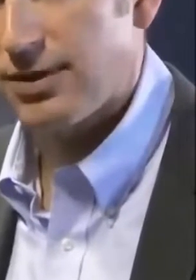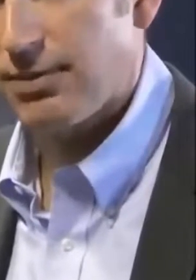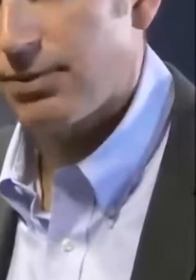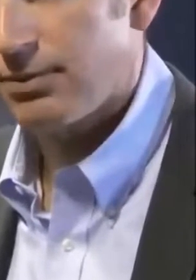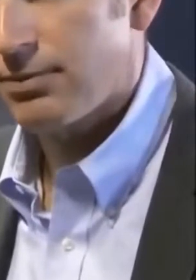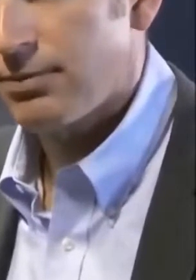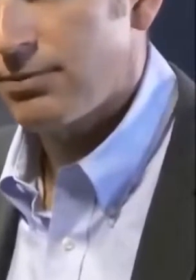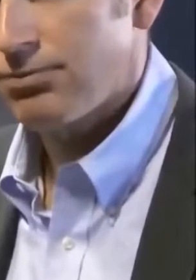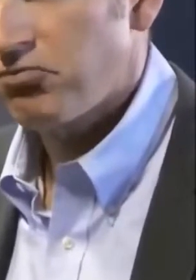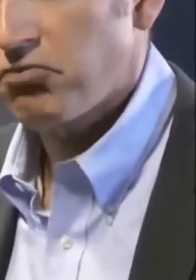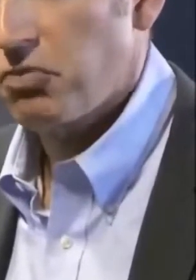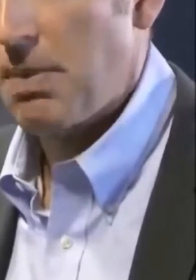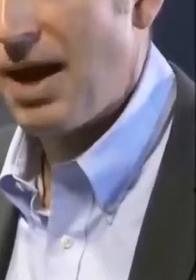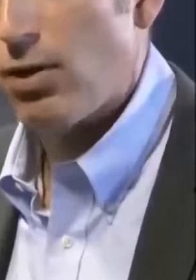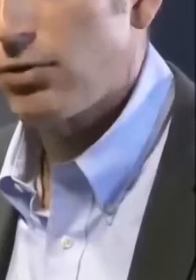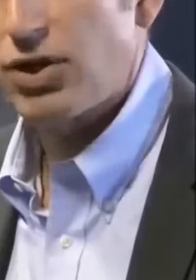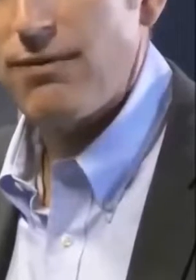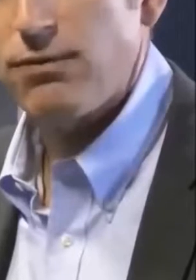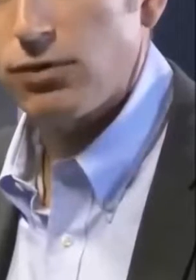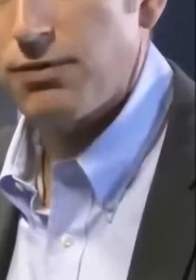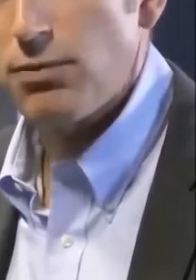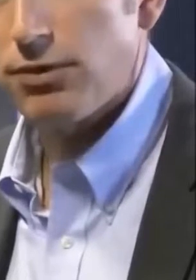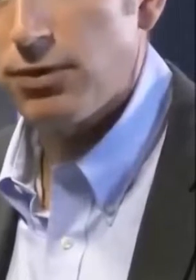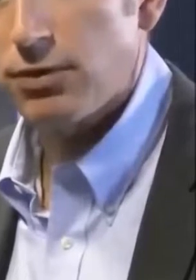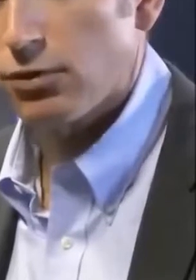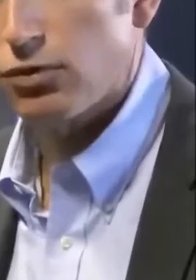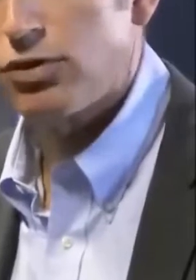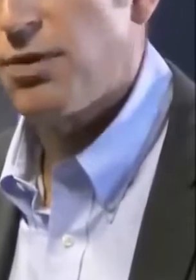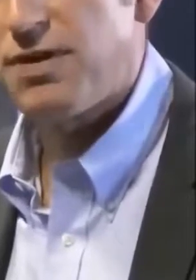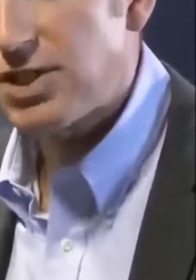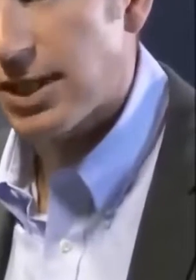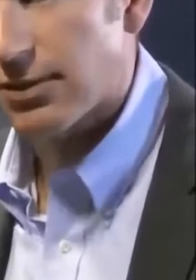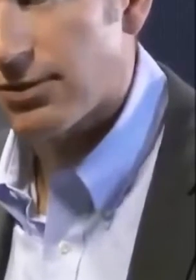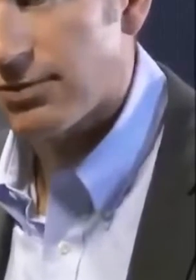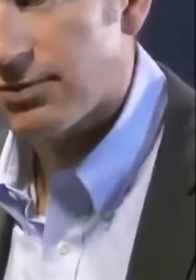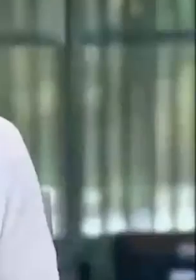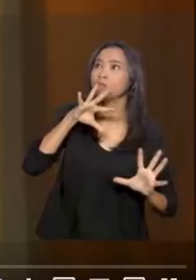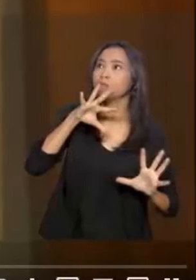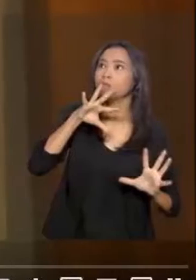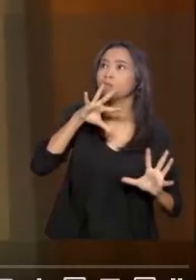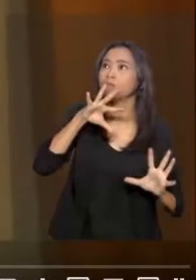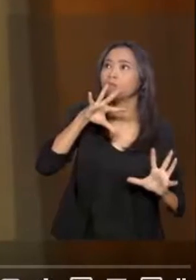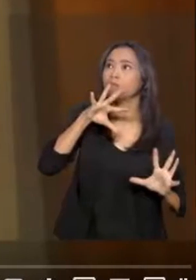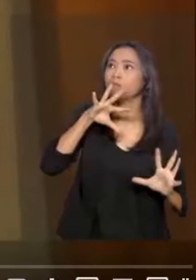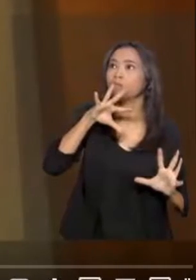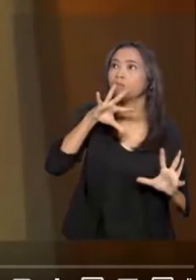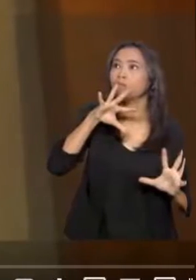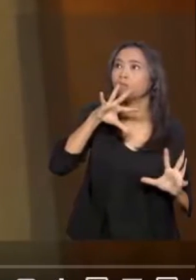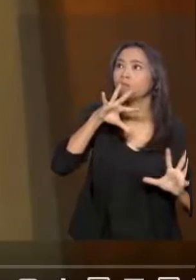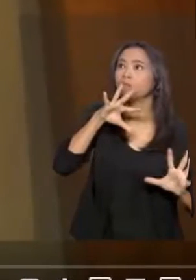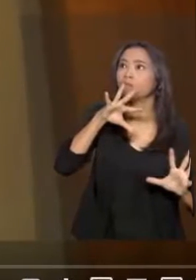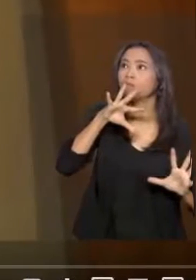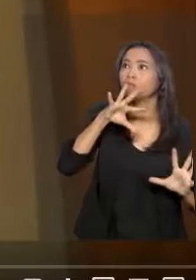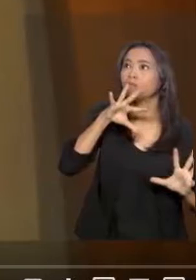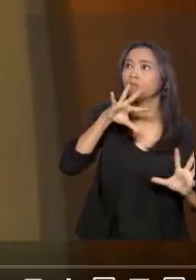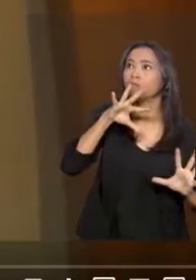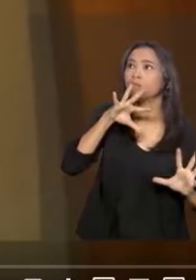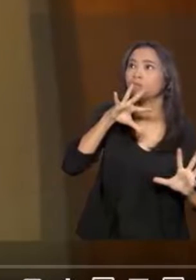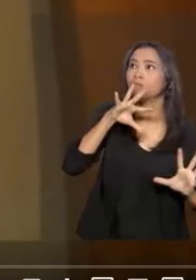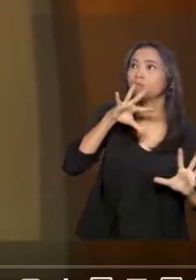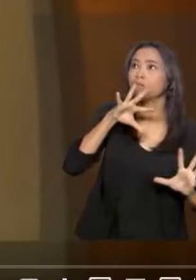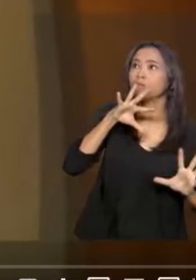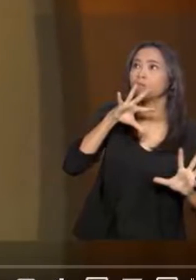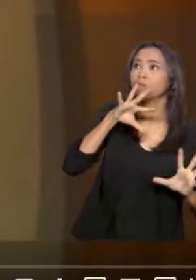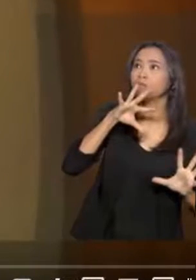Amazônia, por exemplo, é maior do que nos vimos nos últimos 20 anos. Não estamos satisfeitos com o que